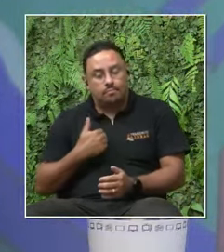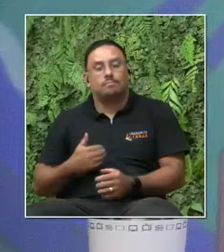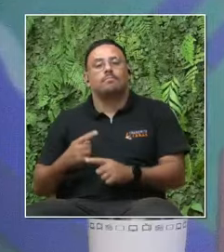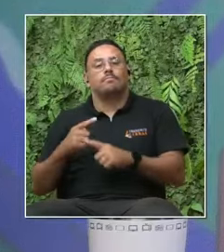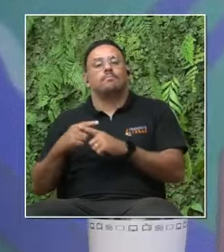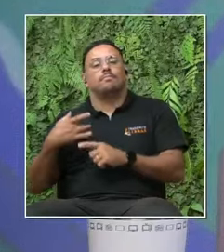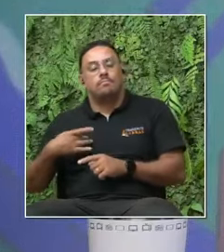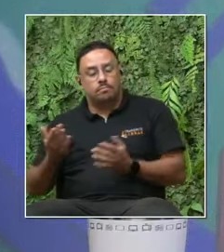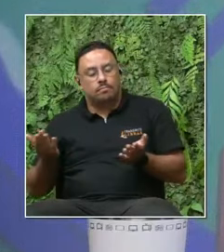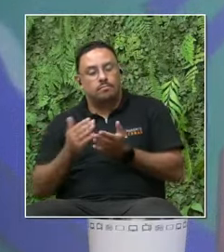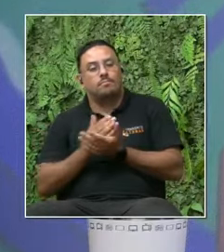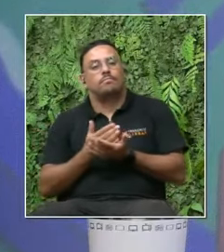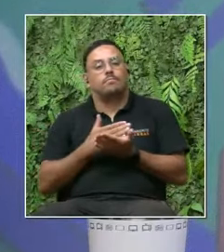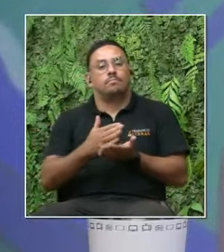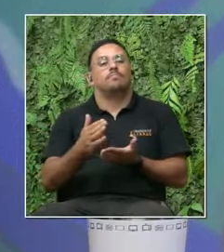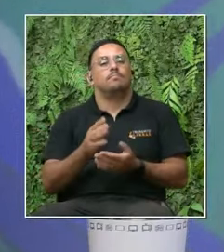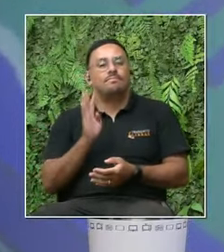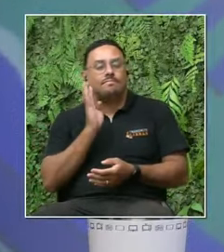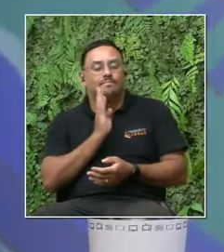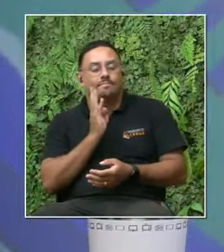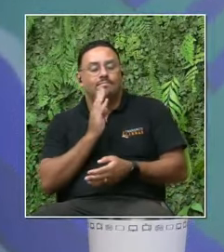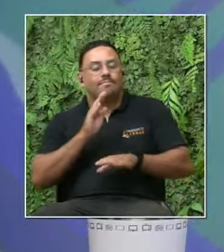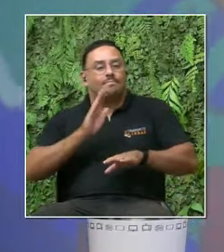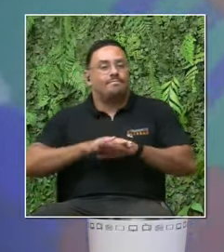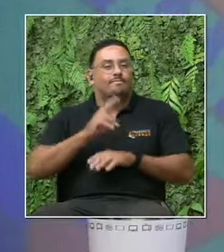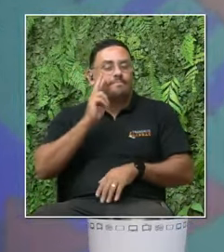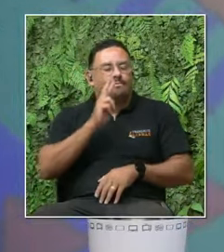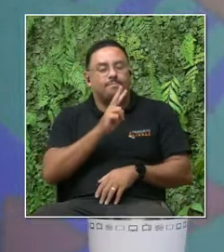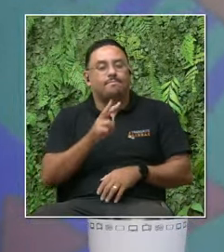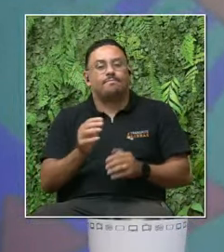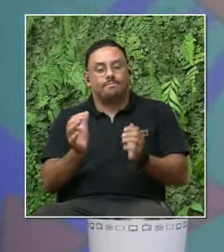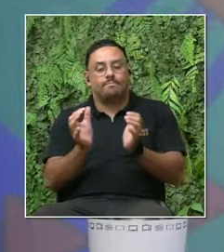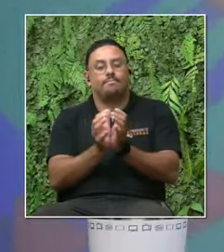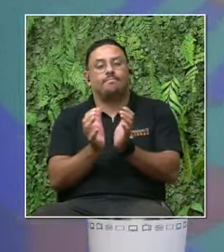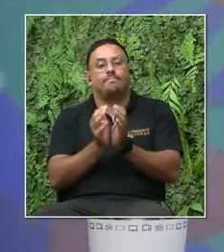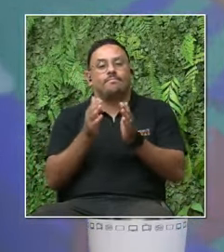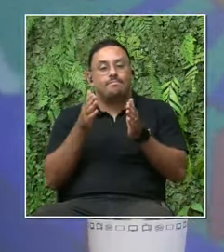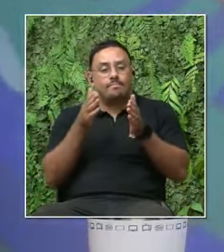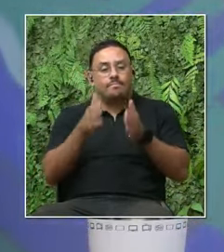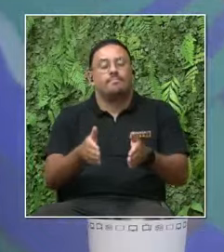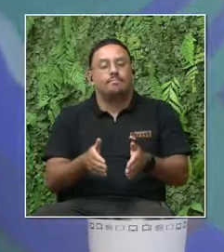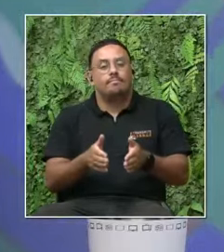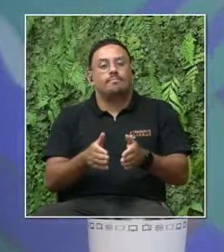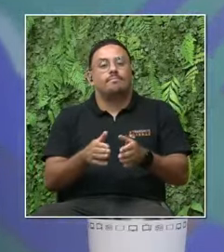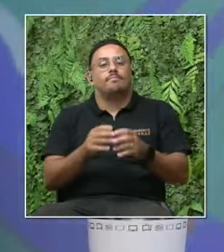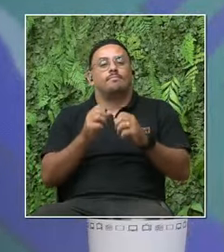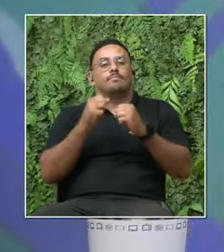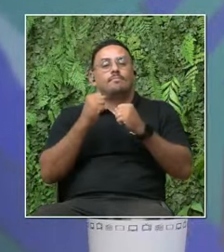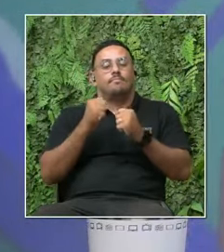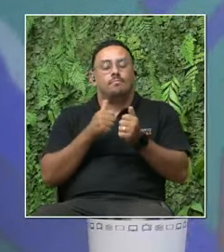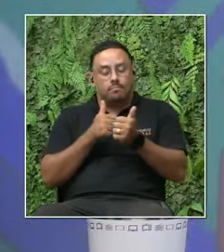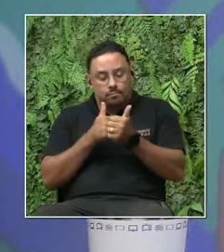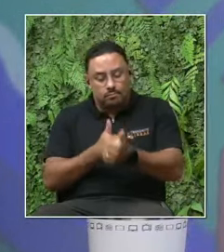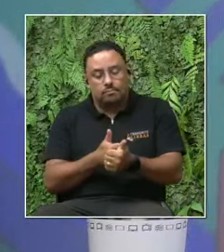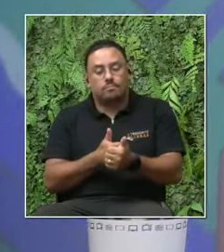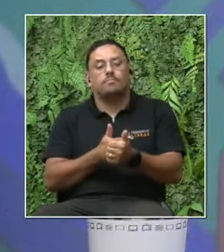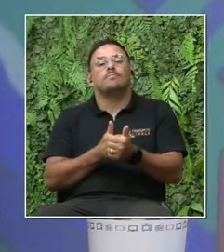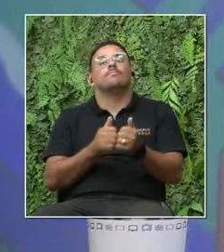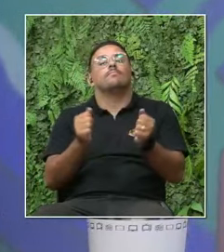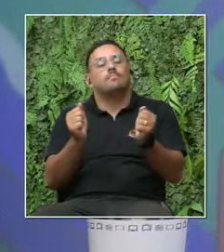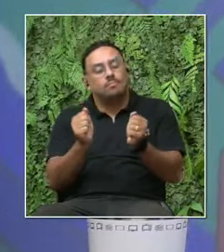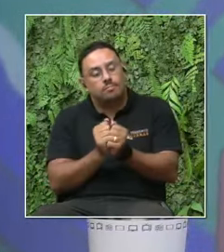Atlético e é tão legal ver porque os times entram e são bem acompanhados são